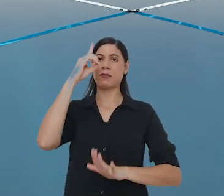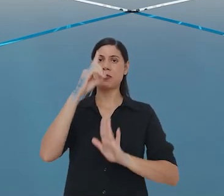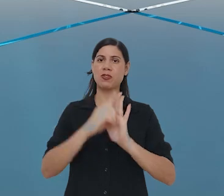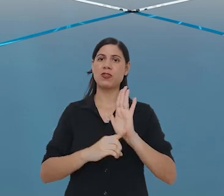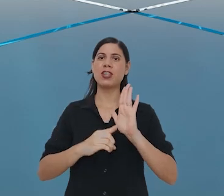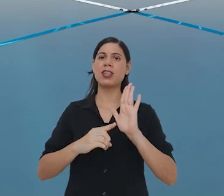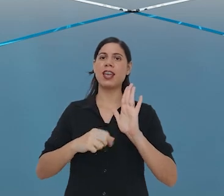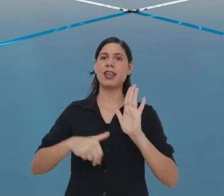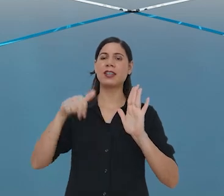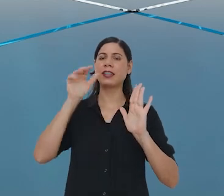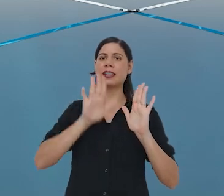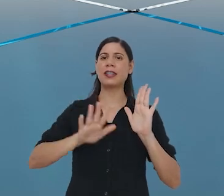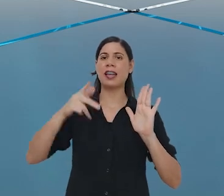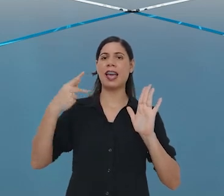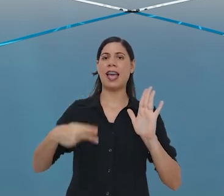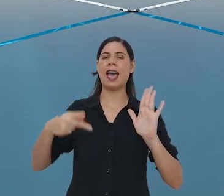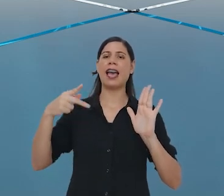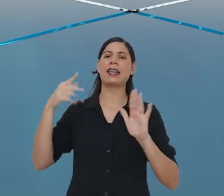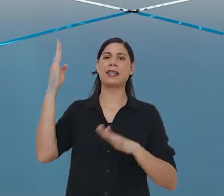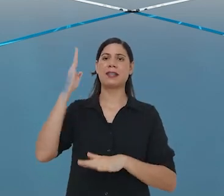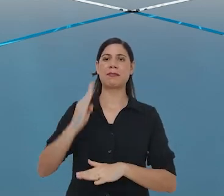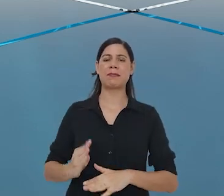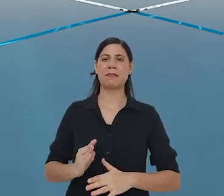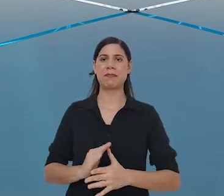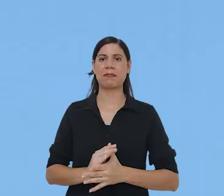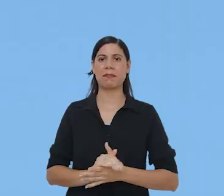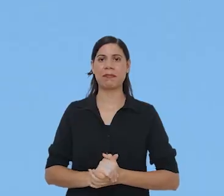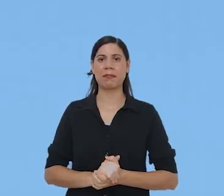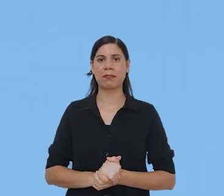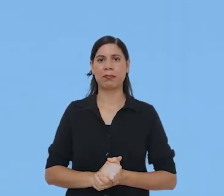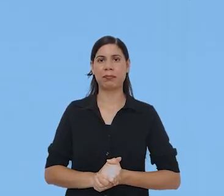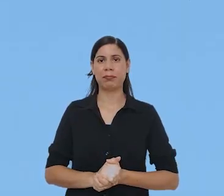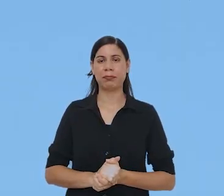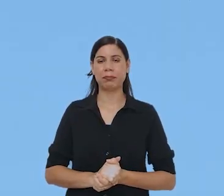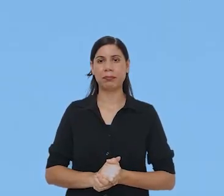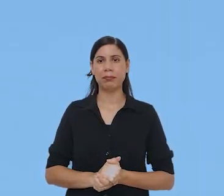à nacionalidade brasileira com Lincoln Freitas.